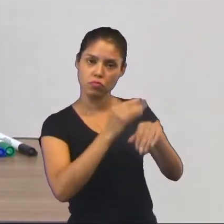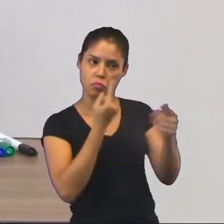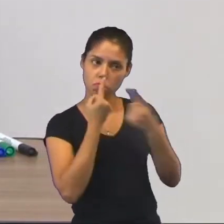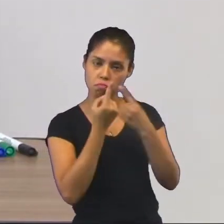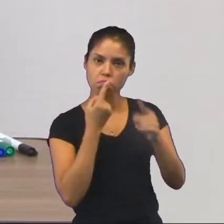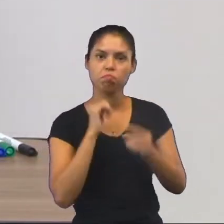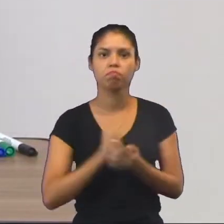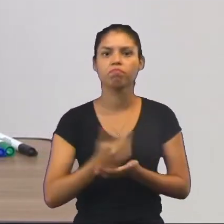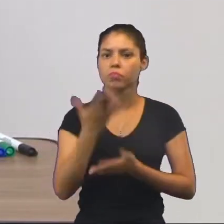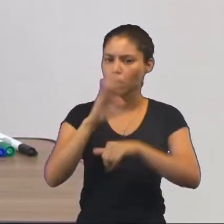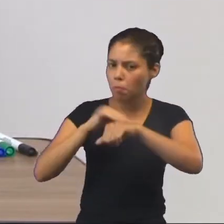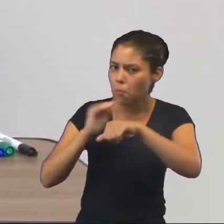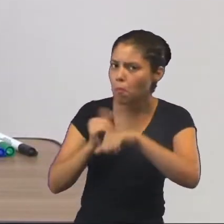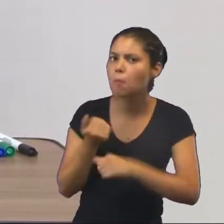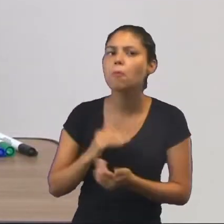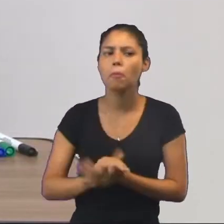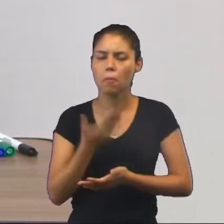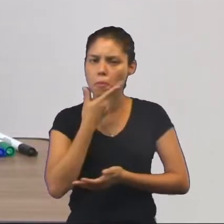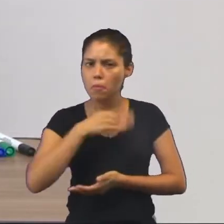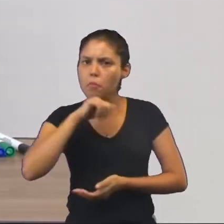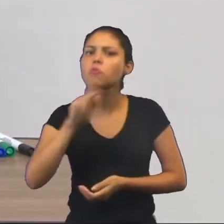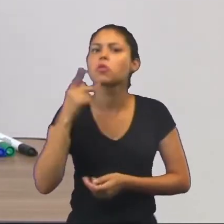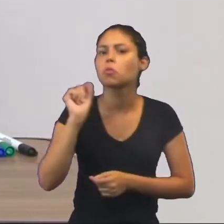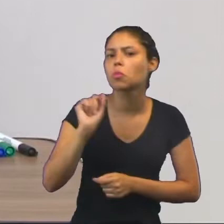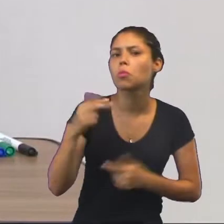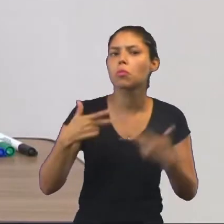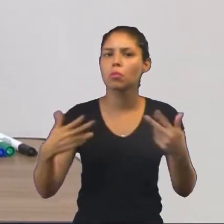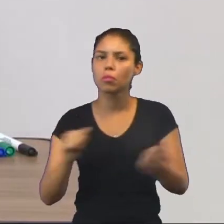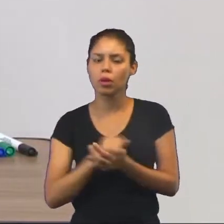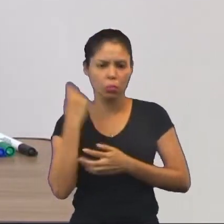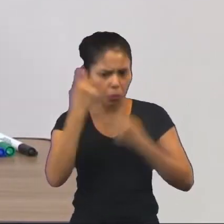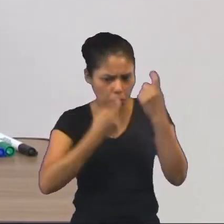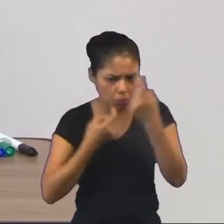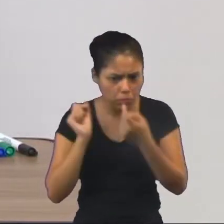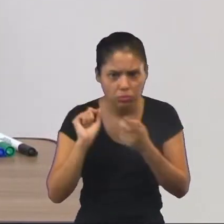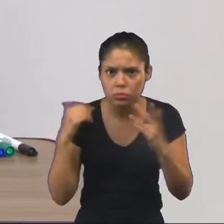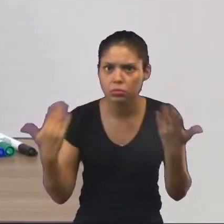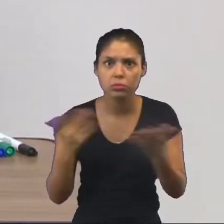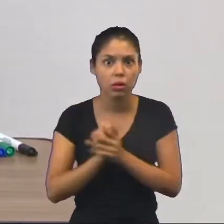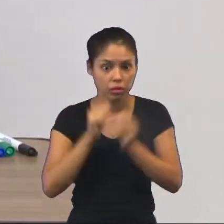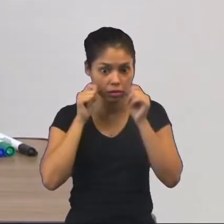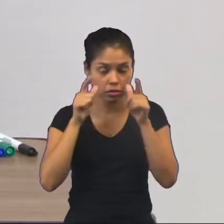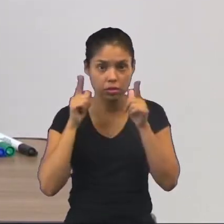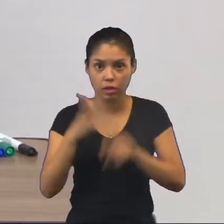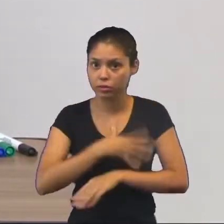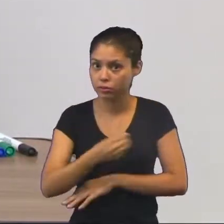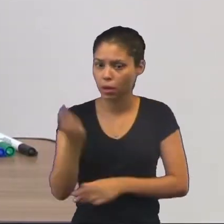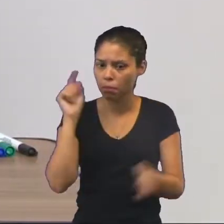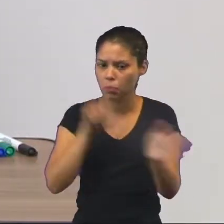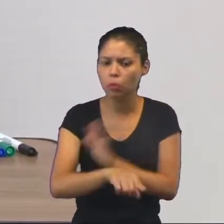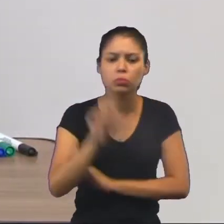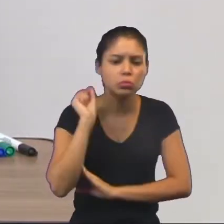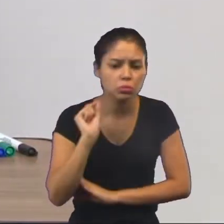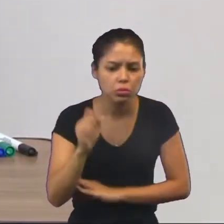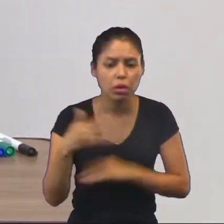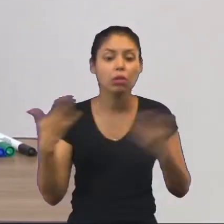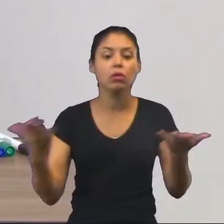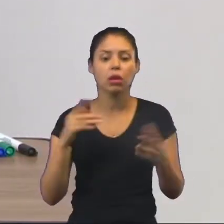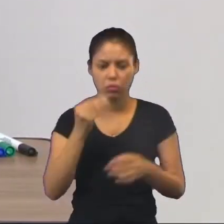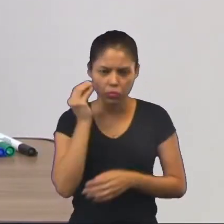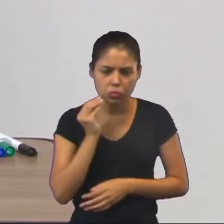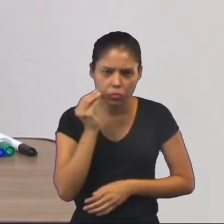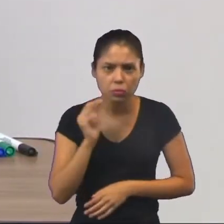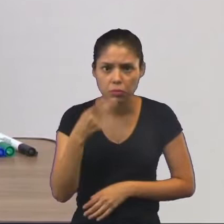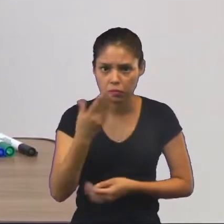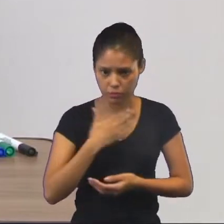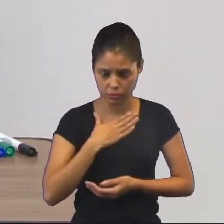conversa. Pai, vem cá, quero te falar uma coisa. O pai, muito preocupado, né, vai dar atenção ao seu filho, pergunta o quê? O que você tem para